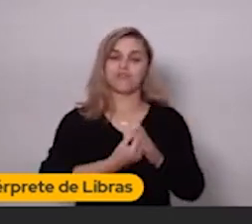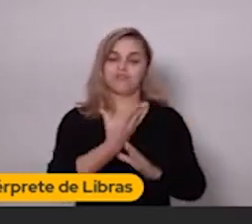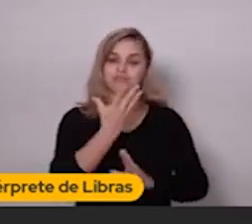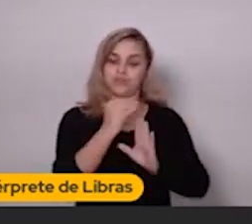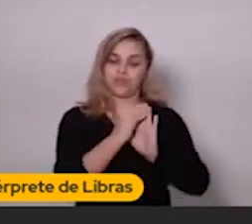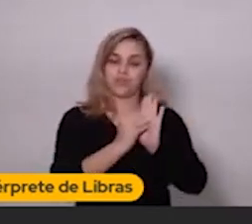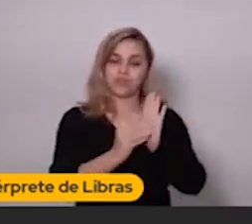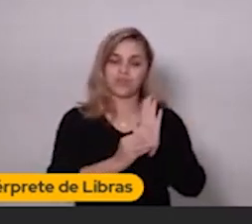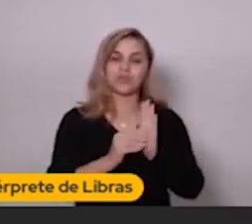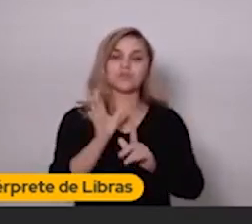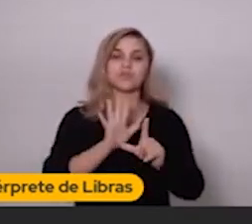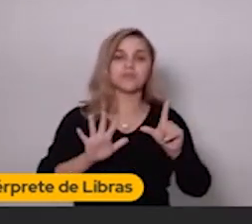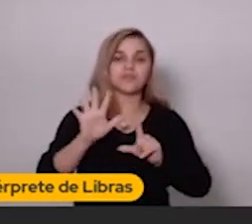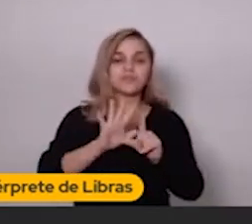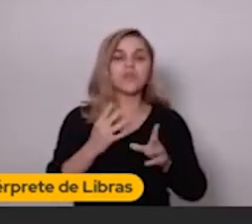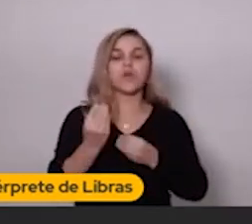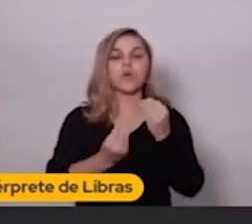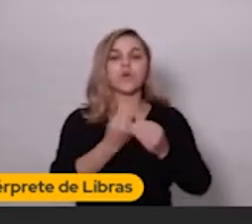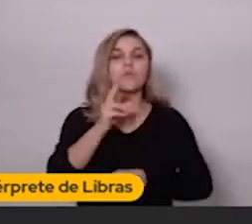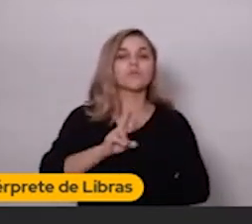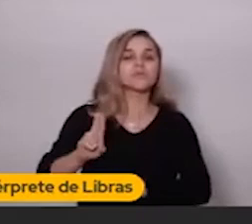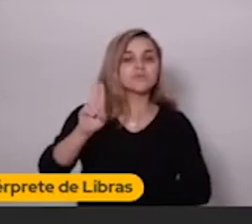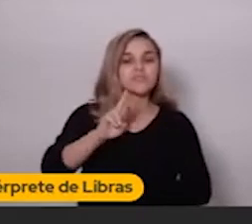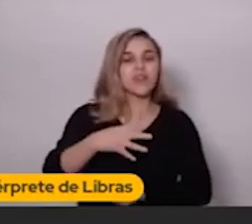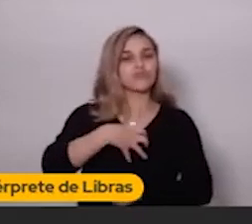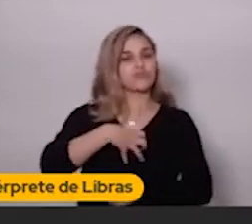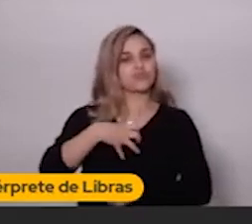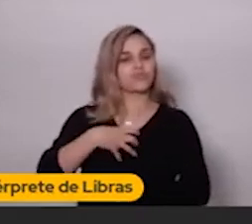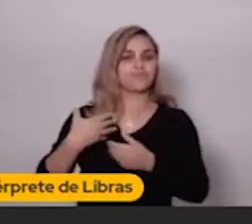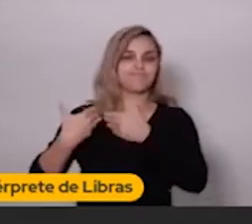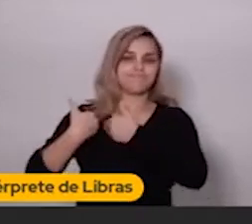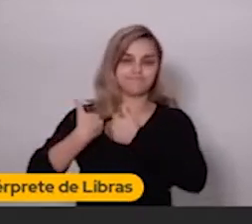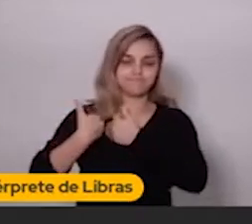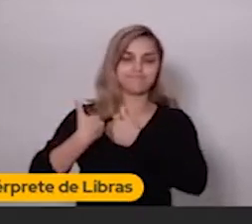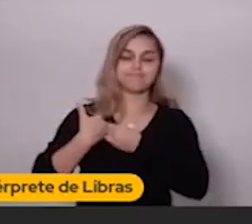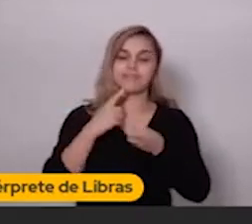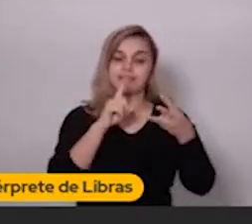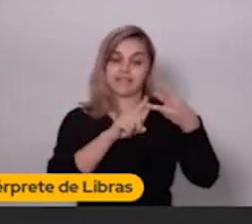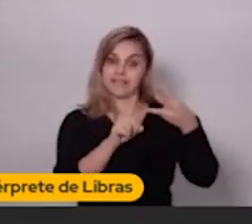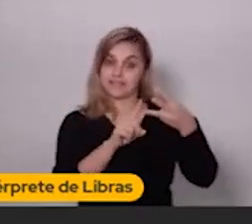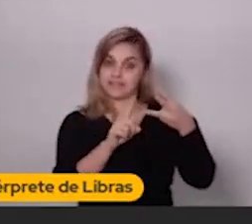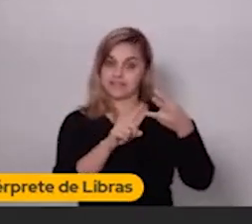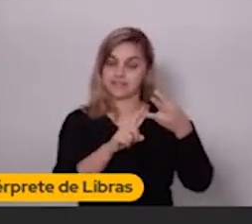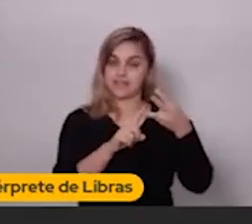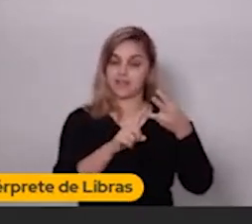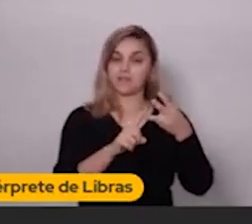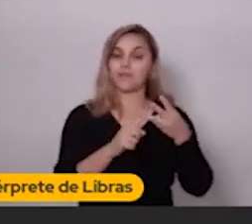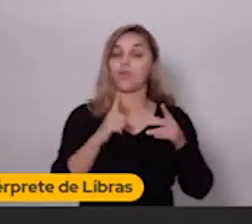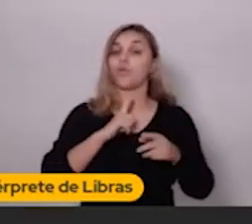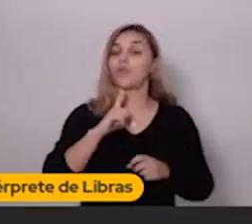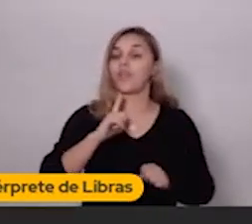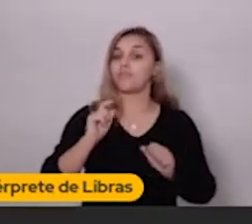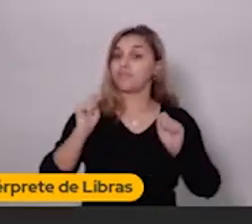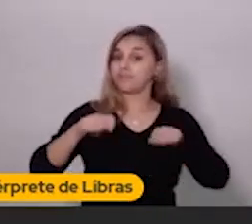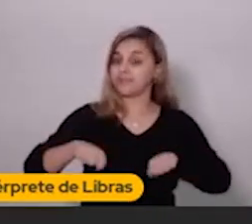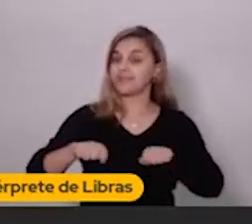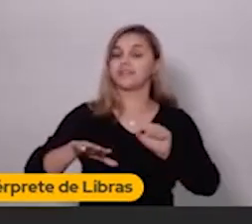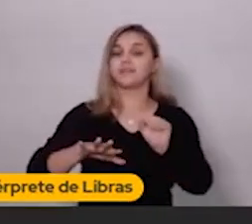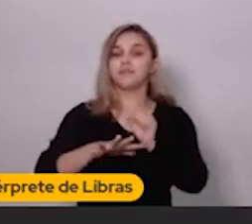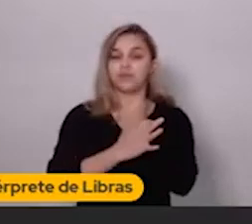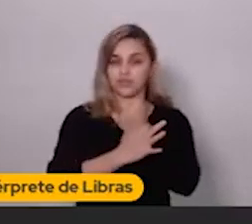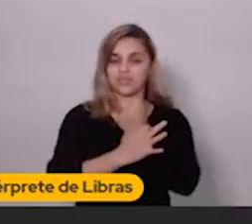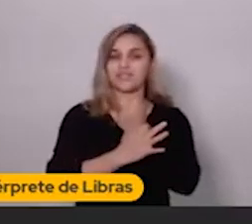né? Como fazer essa aplicação de forma responsável. E terceiro ponto, garantir uma proteção para os criadores